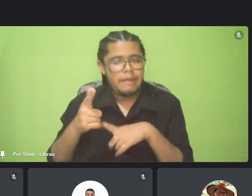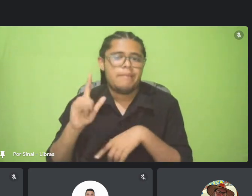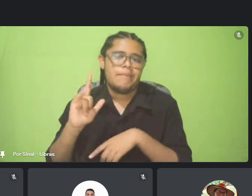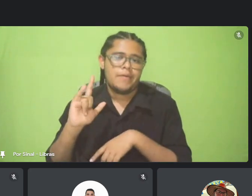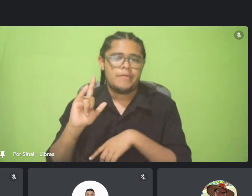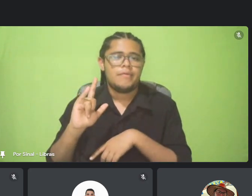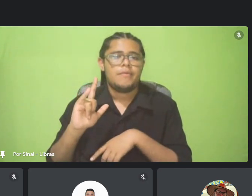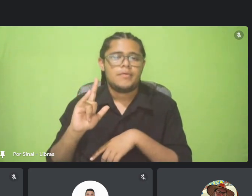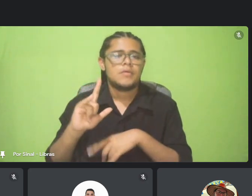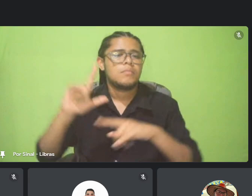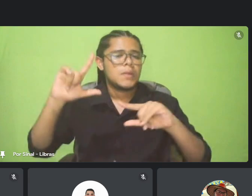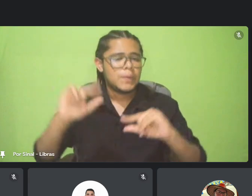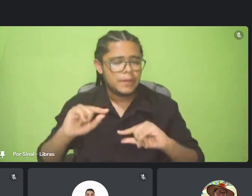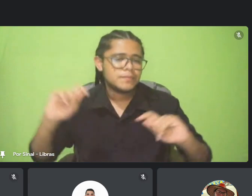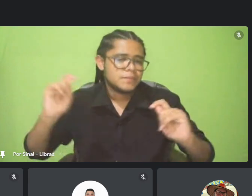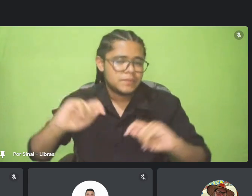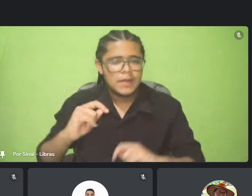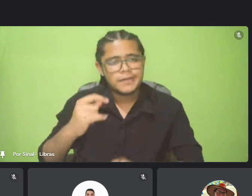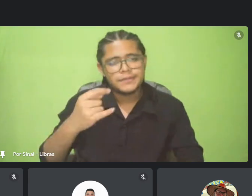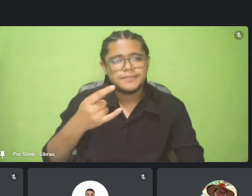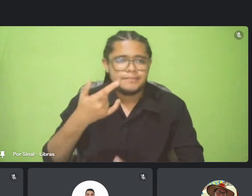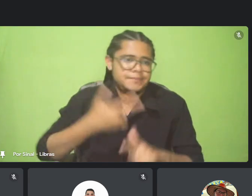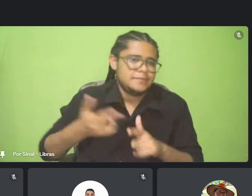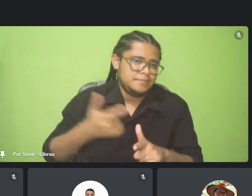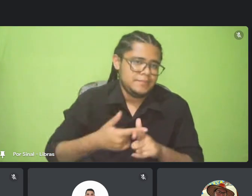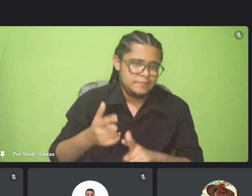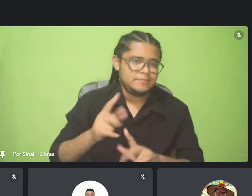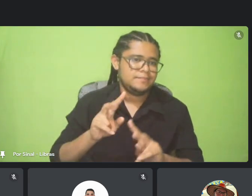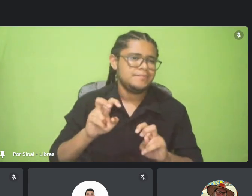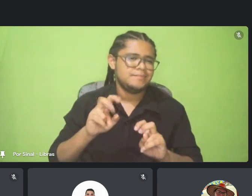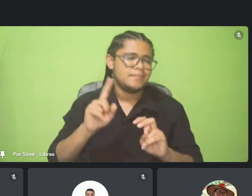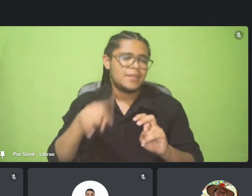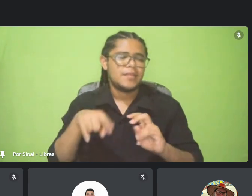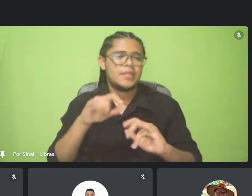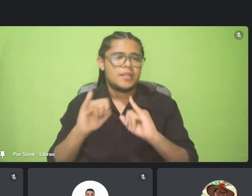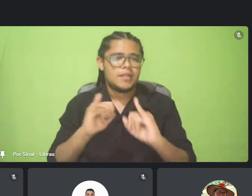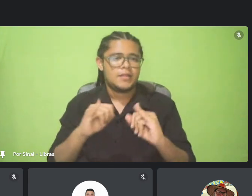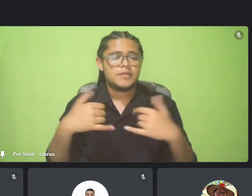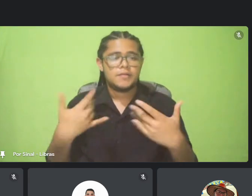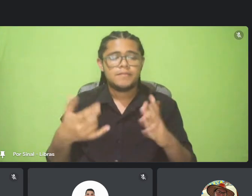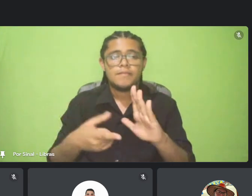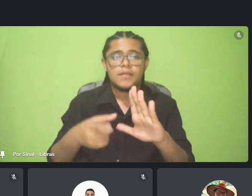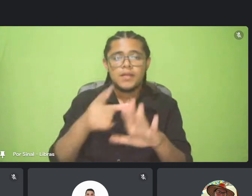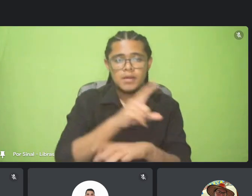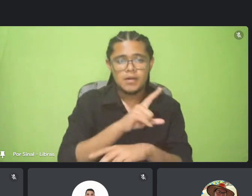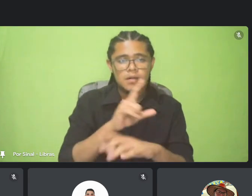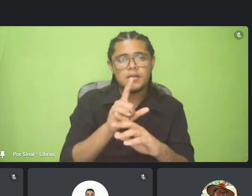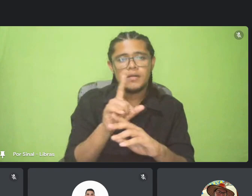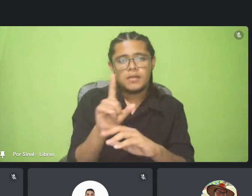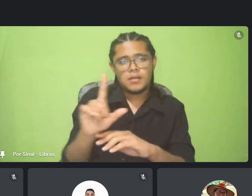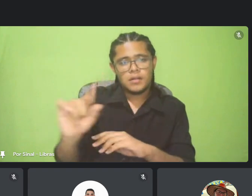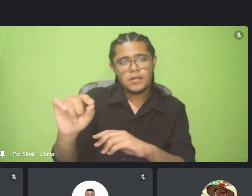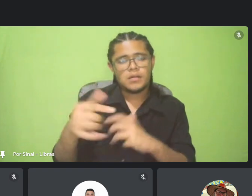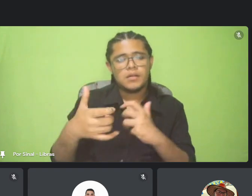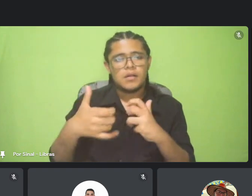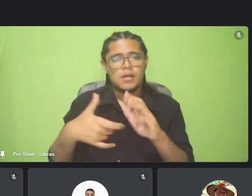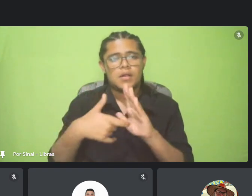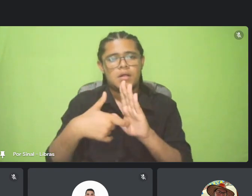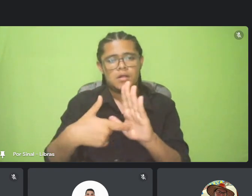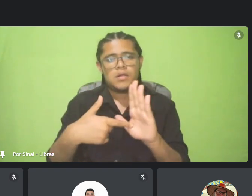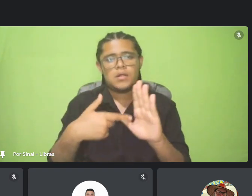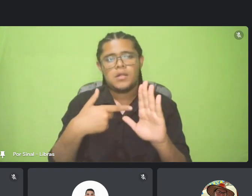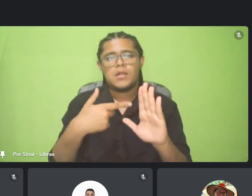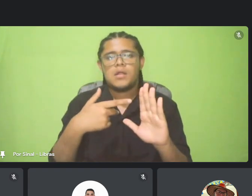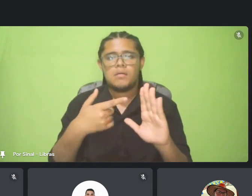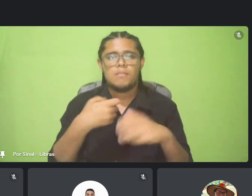de de internet. E eu vou ter que sair, mas antes de sair eu quero ler outra poesia aqui que chama-se O Amor Venceu Ódio.